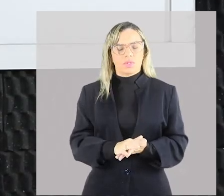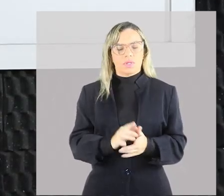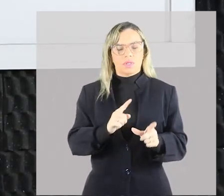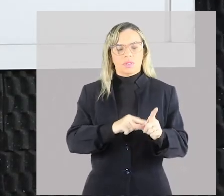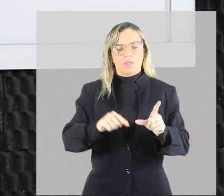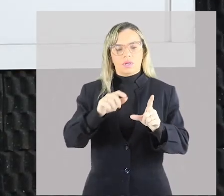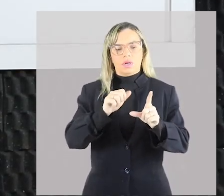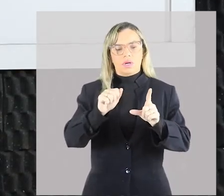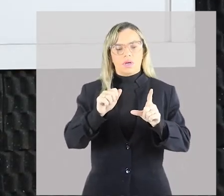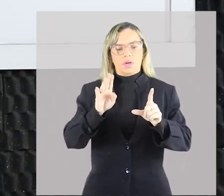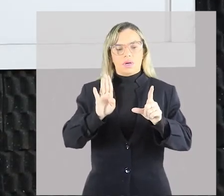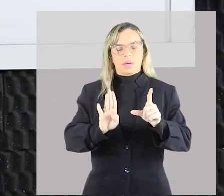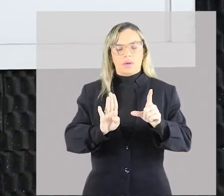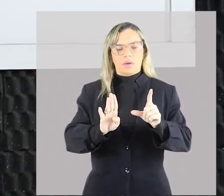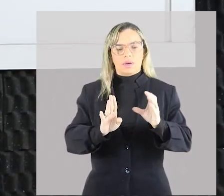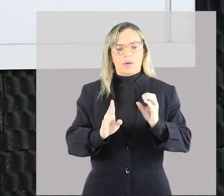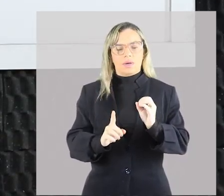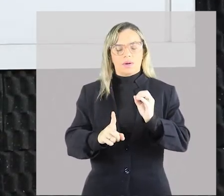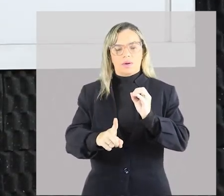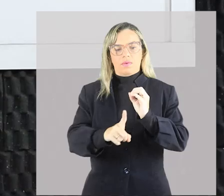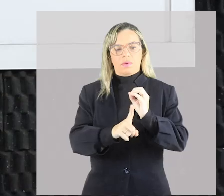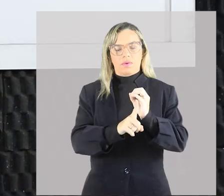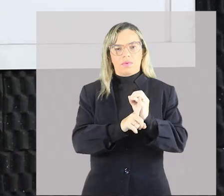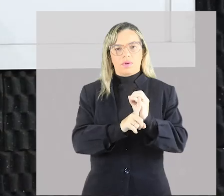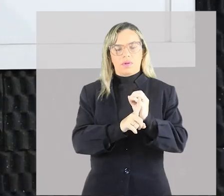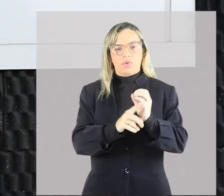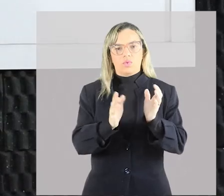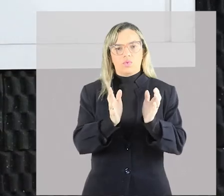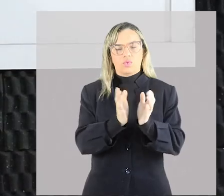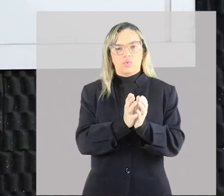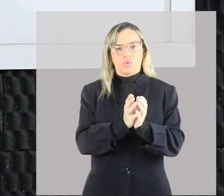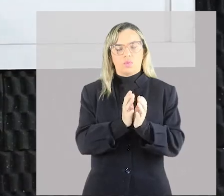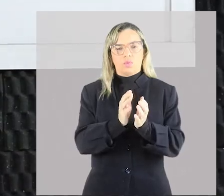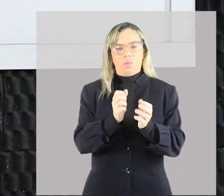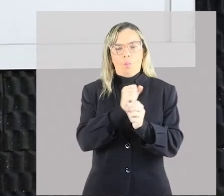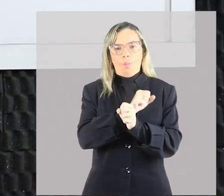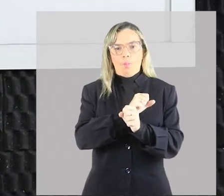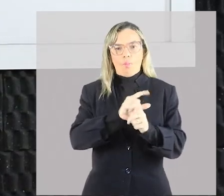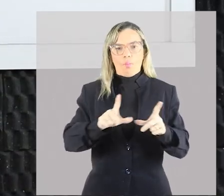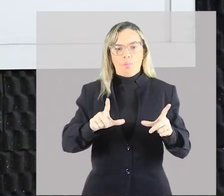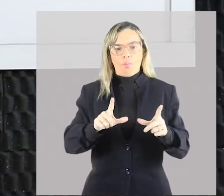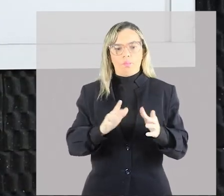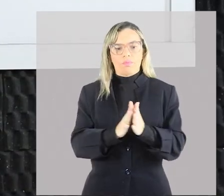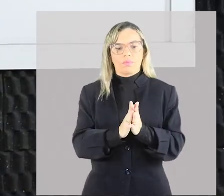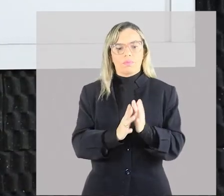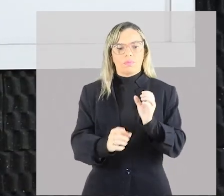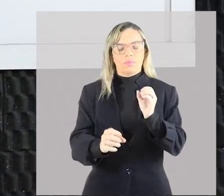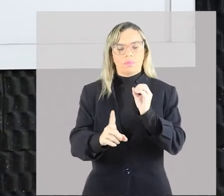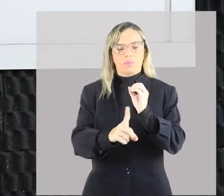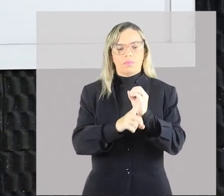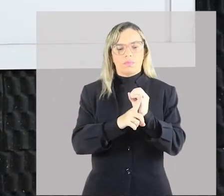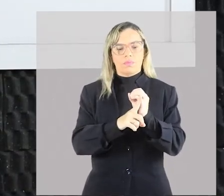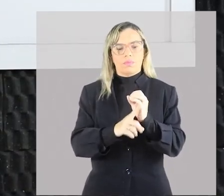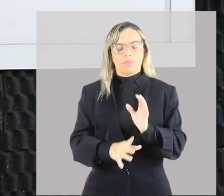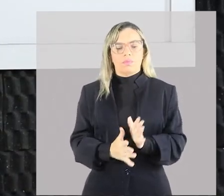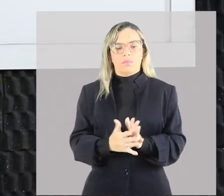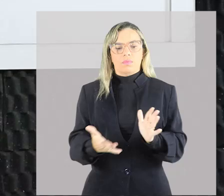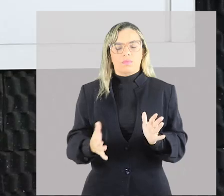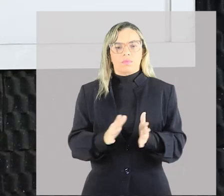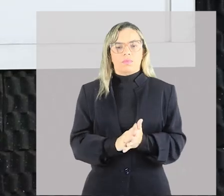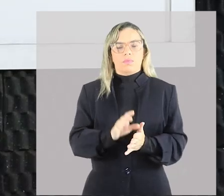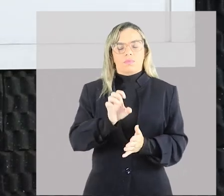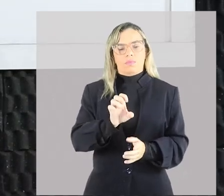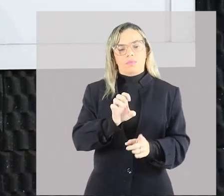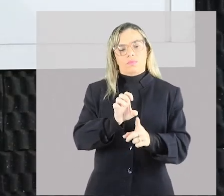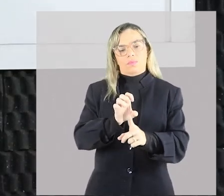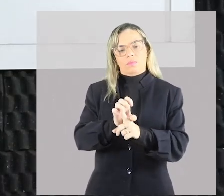B. Esse conjunto com a bolinha cortada significa conjunto vazio. Conjunto vazio pertence a A. Olha, pessoal, como a gente